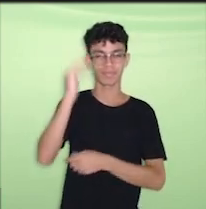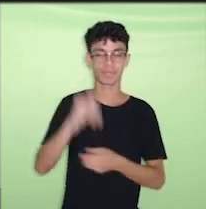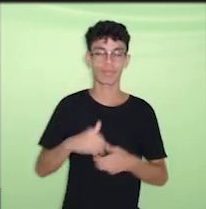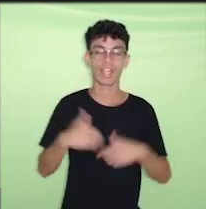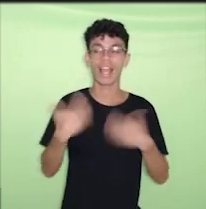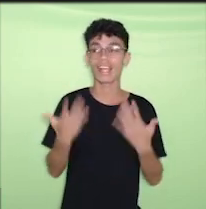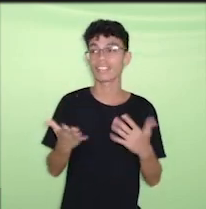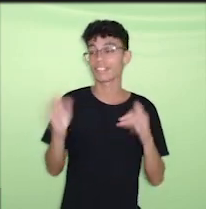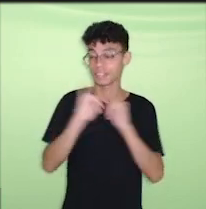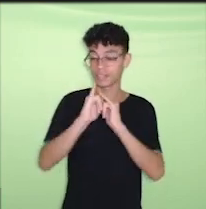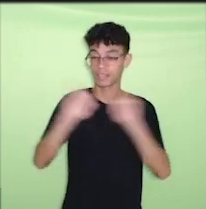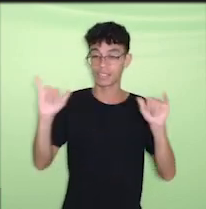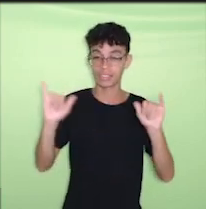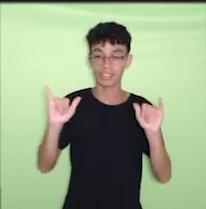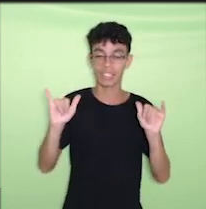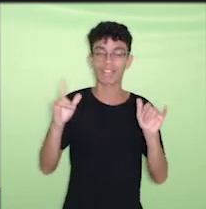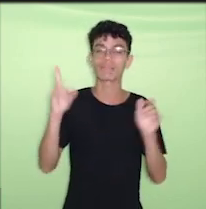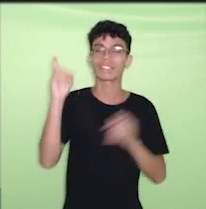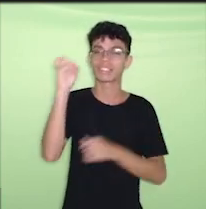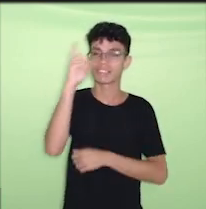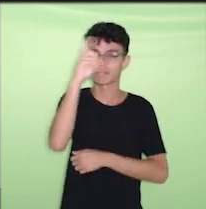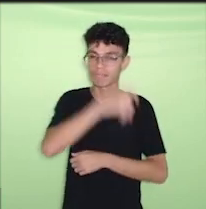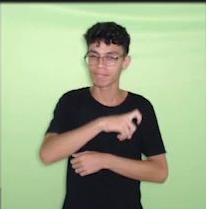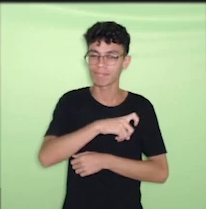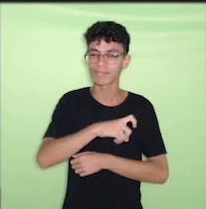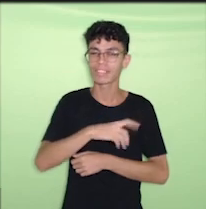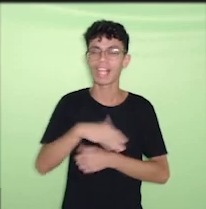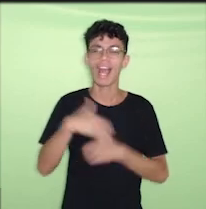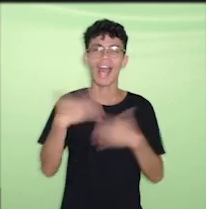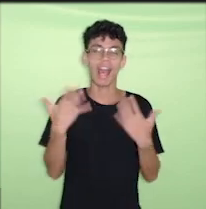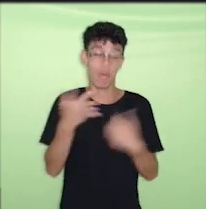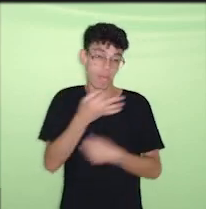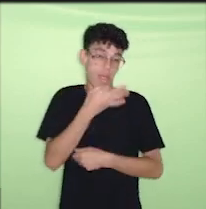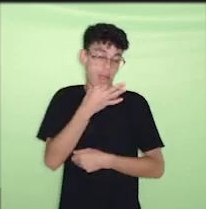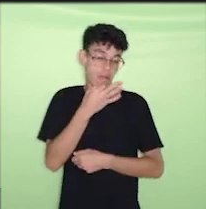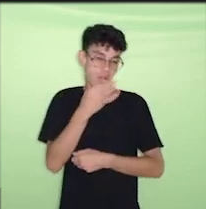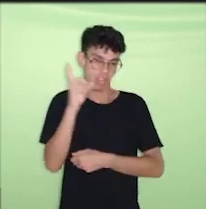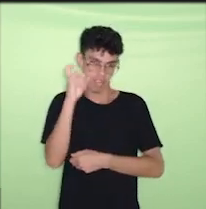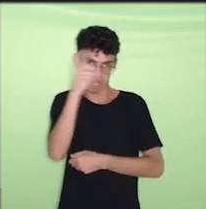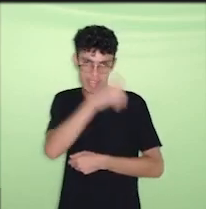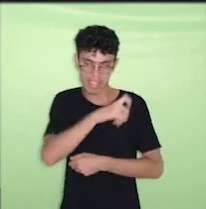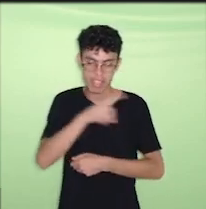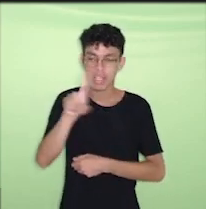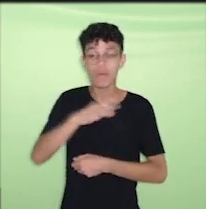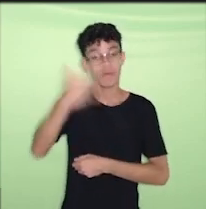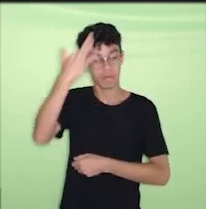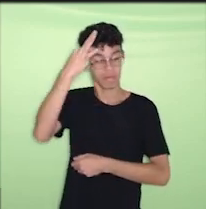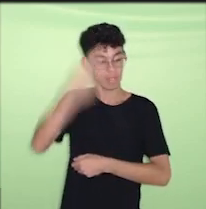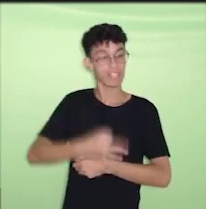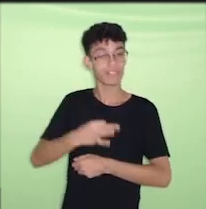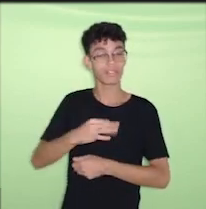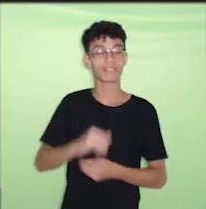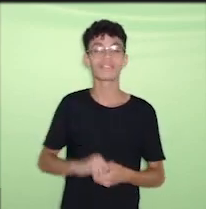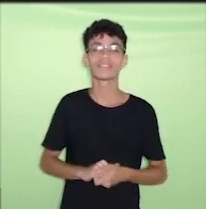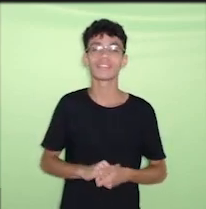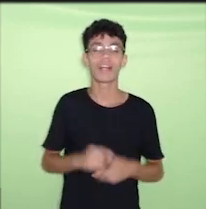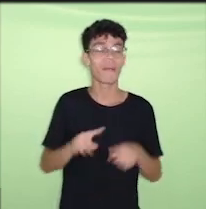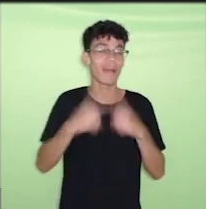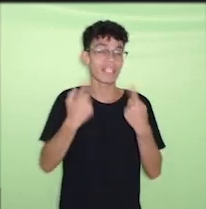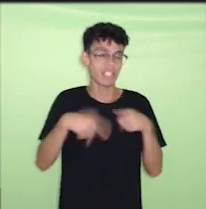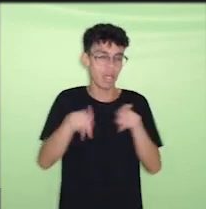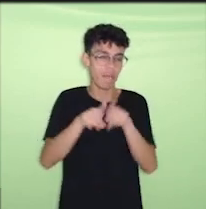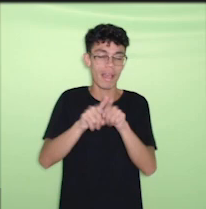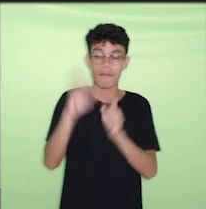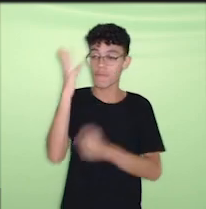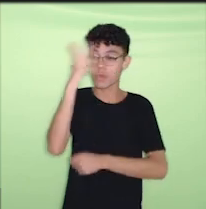É o que eu digo para vocês, é complicado. Ah, eu não acho nada complicado. Eu compreendo. Mas eu também acho